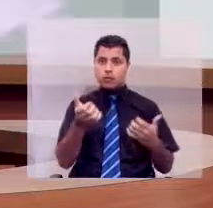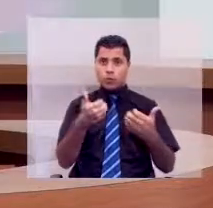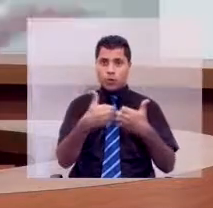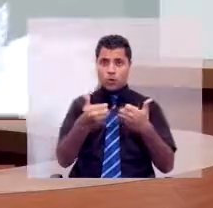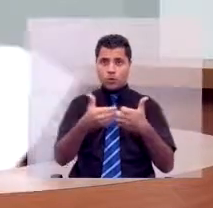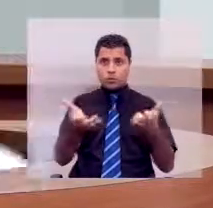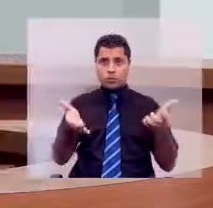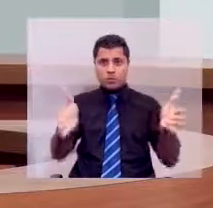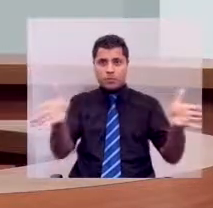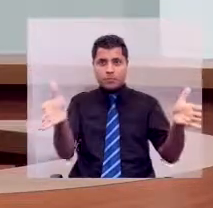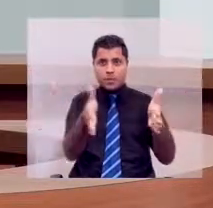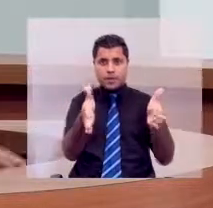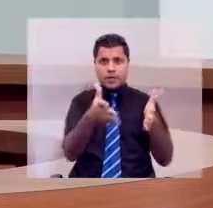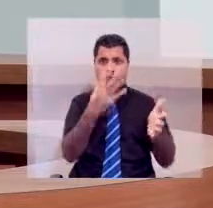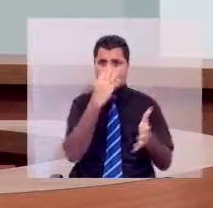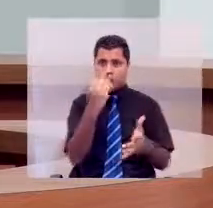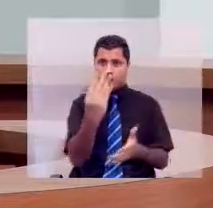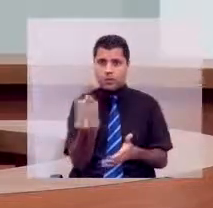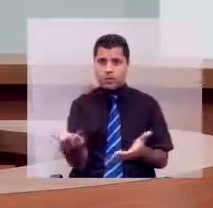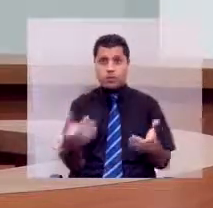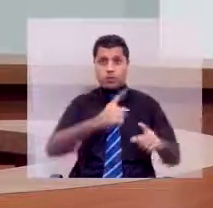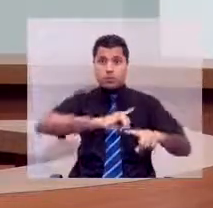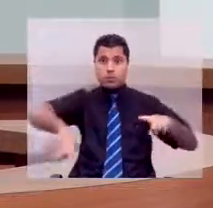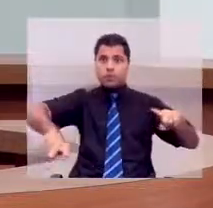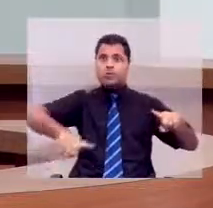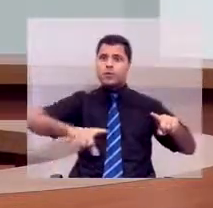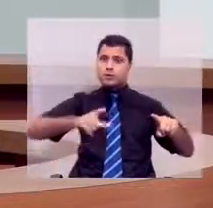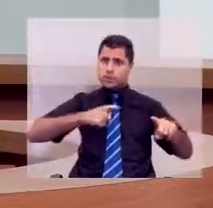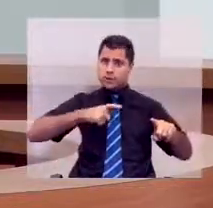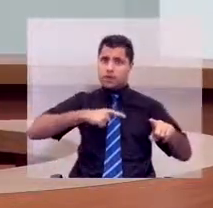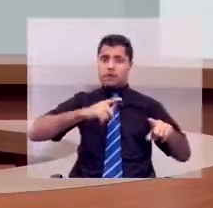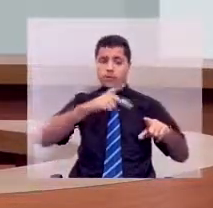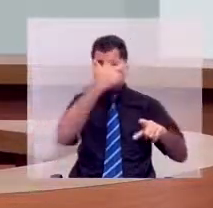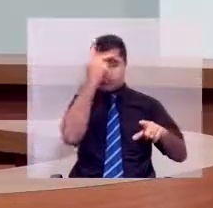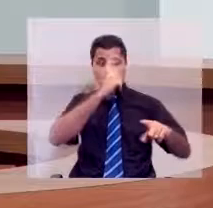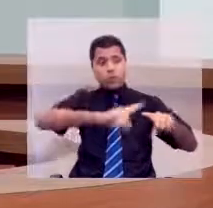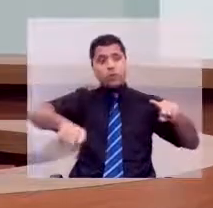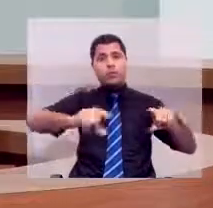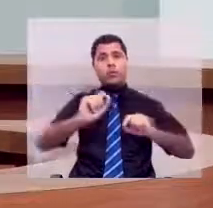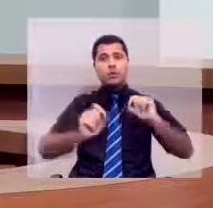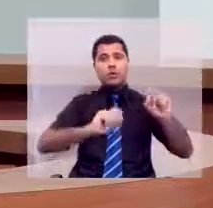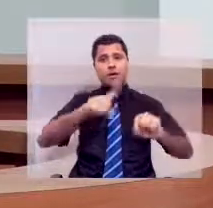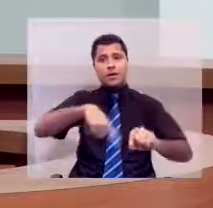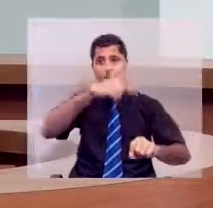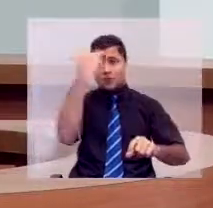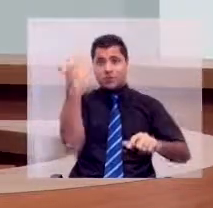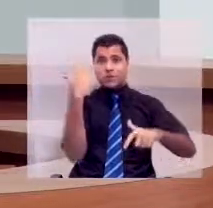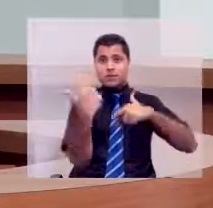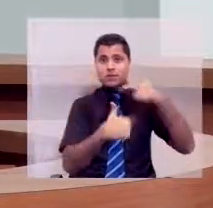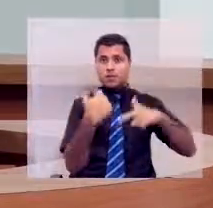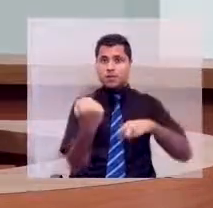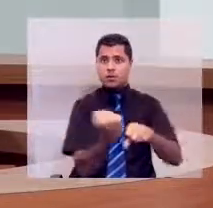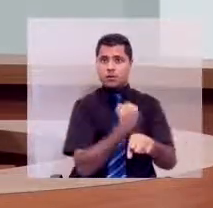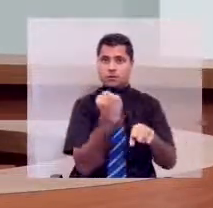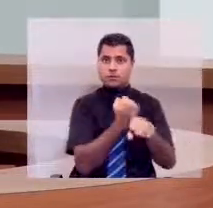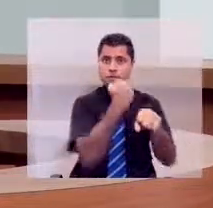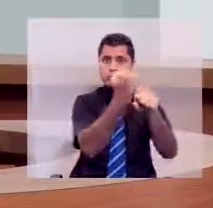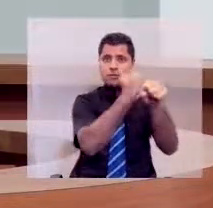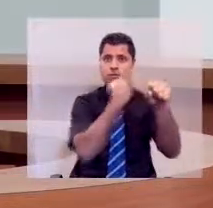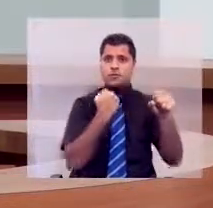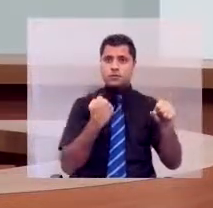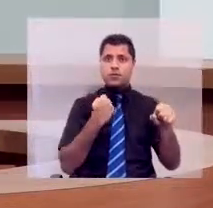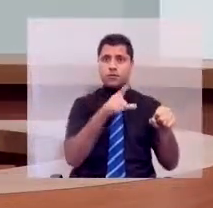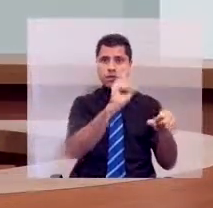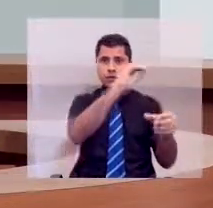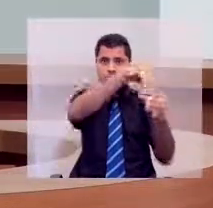época, feito por vans para os trabalhadores que construíam e que trabalhavam